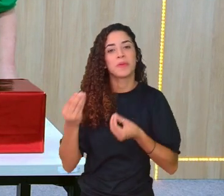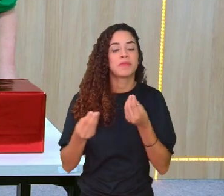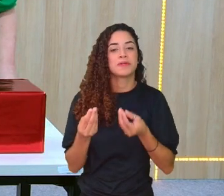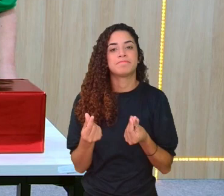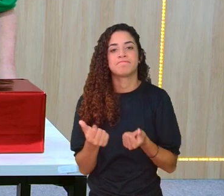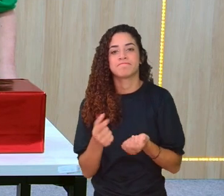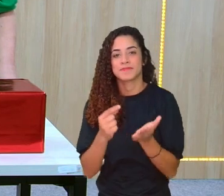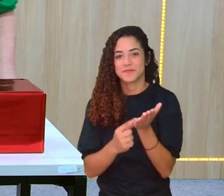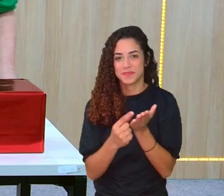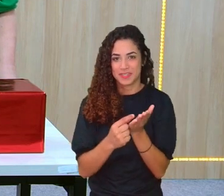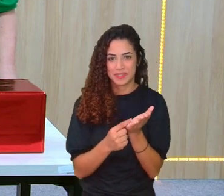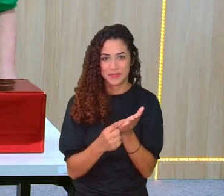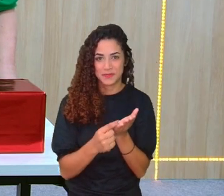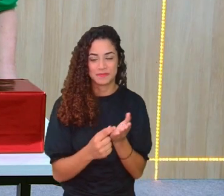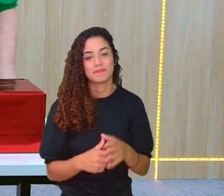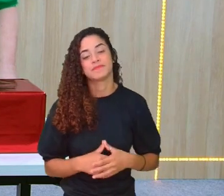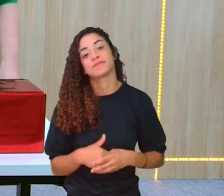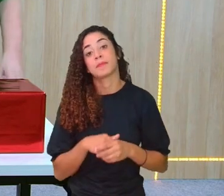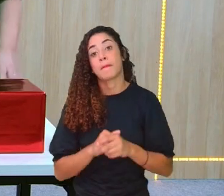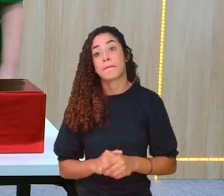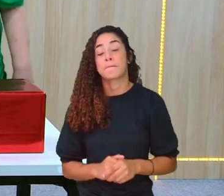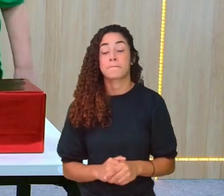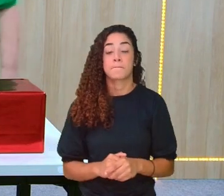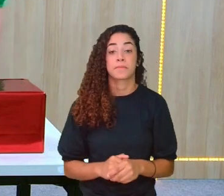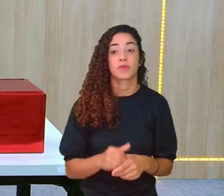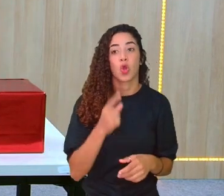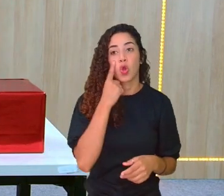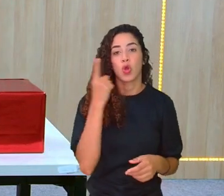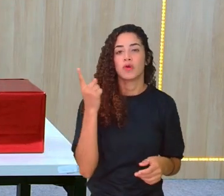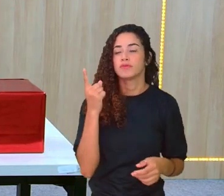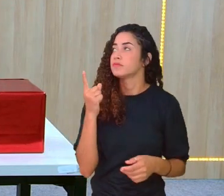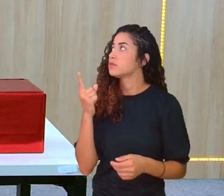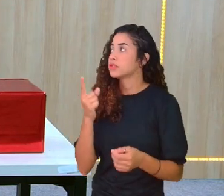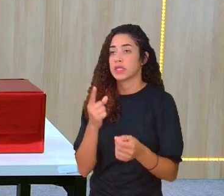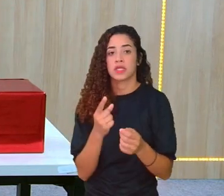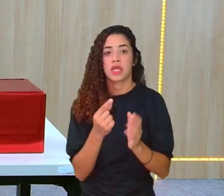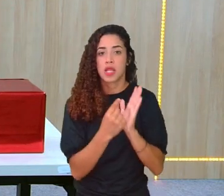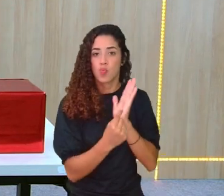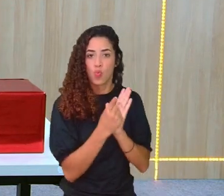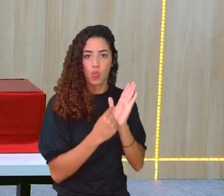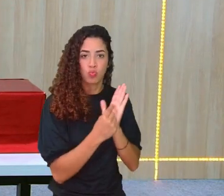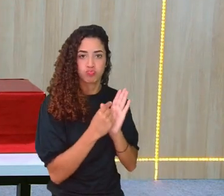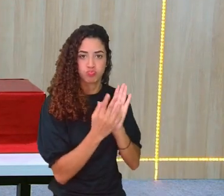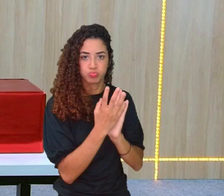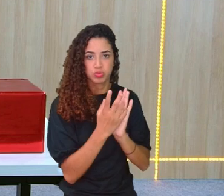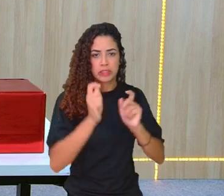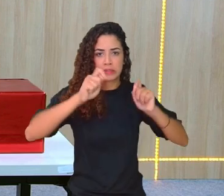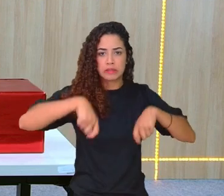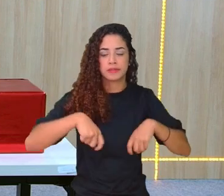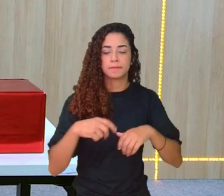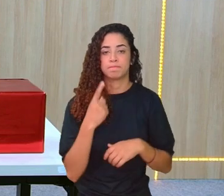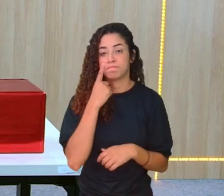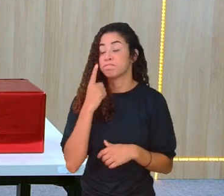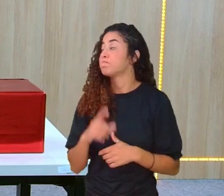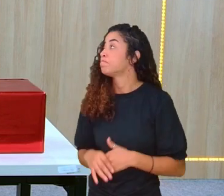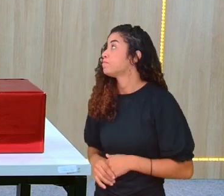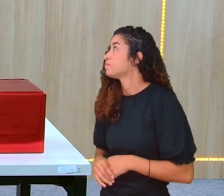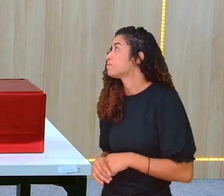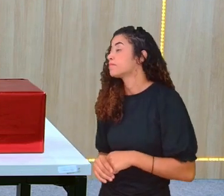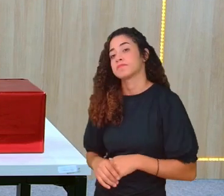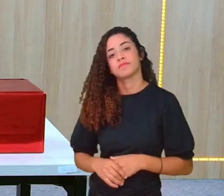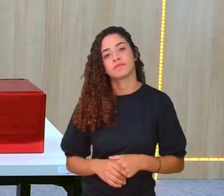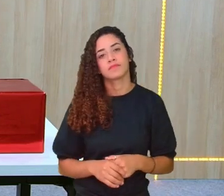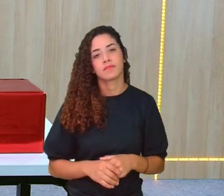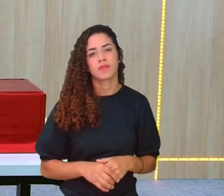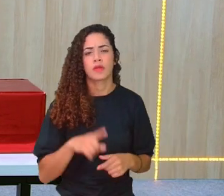nosso aplicativo, tá? Que os meninos vão colocar o QR Code aqui para que